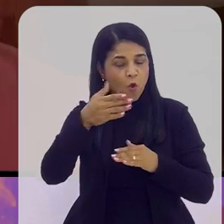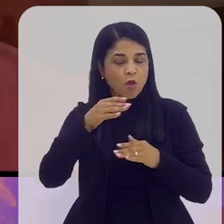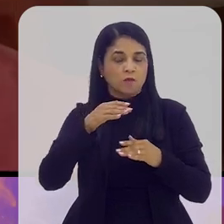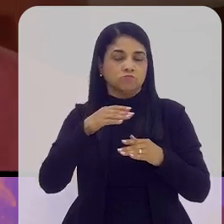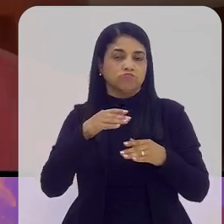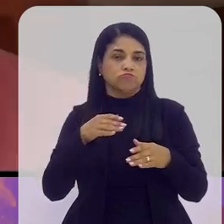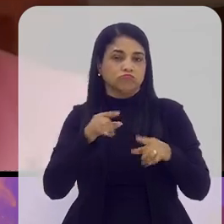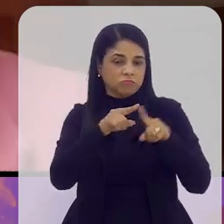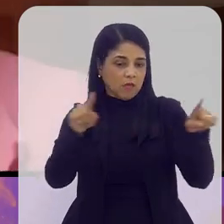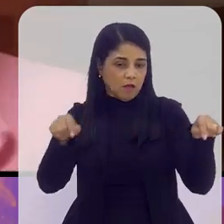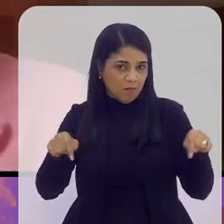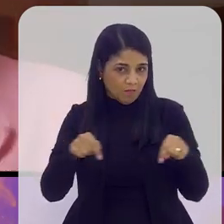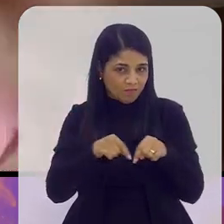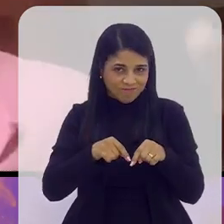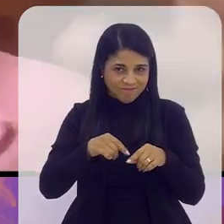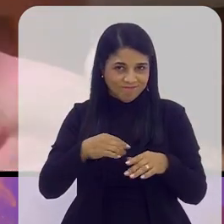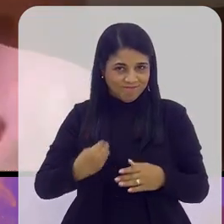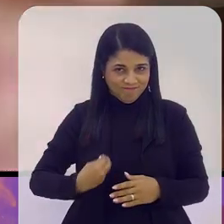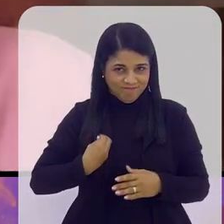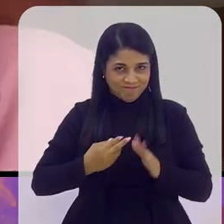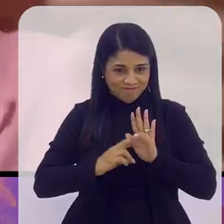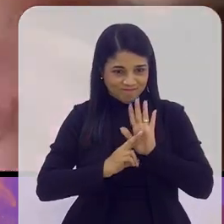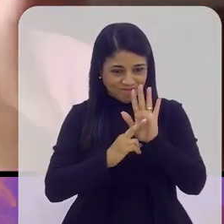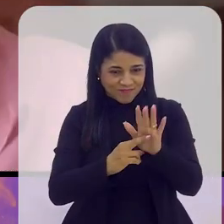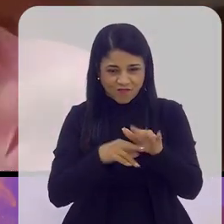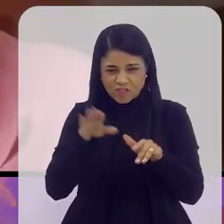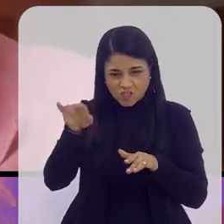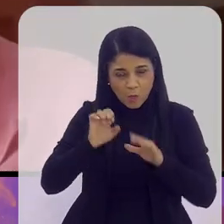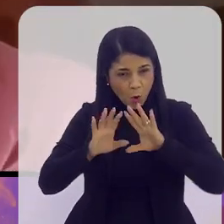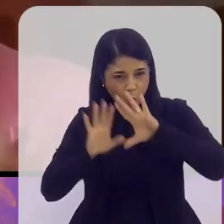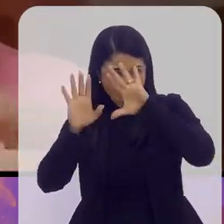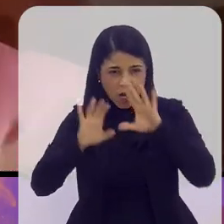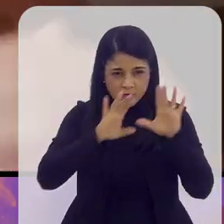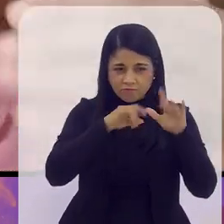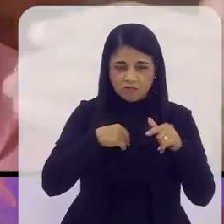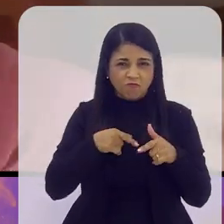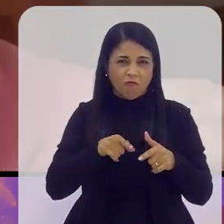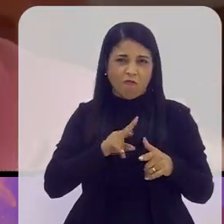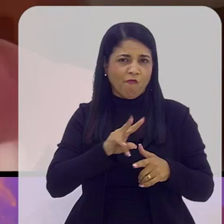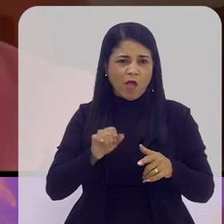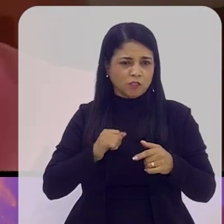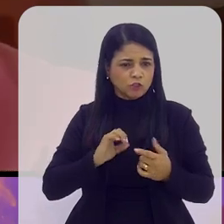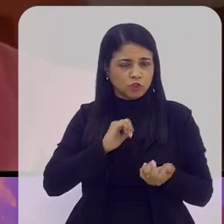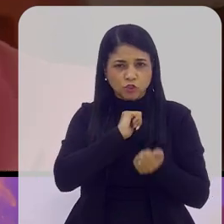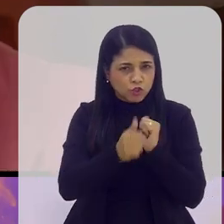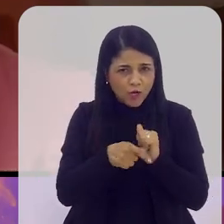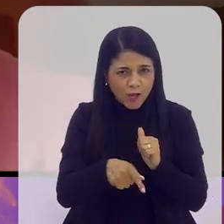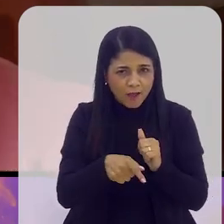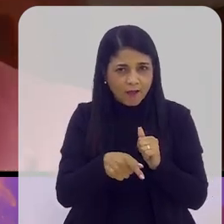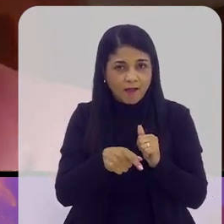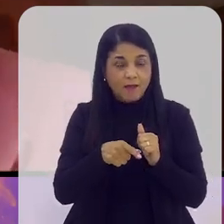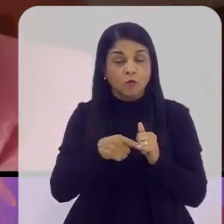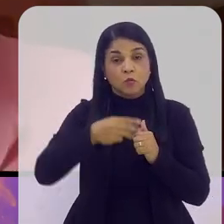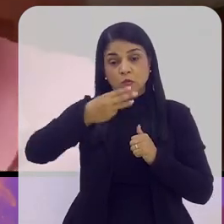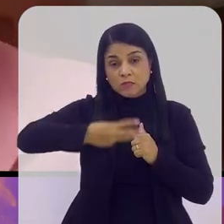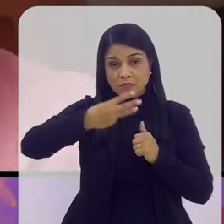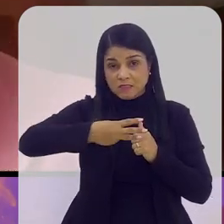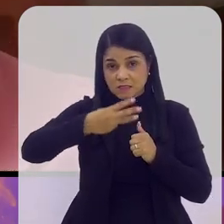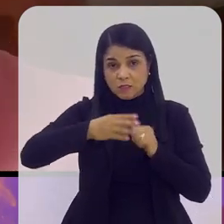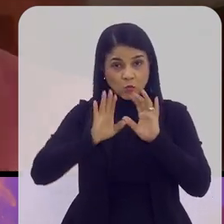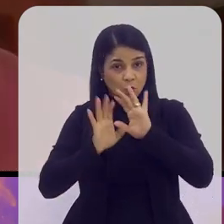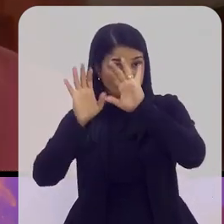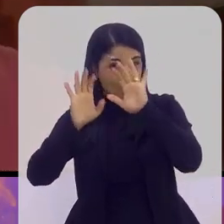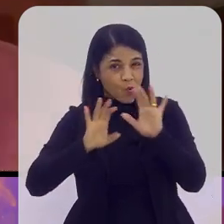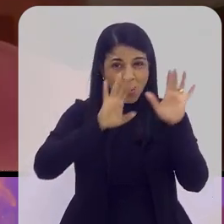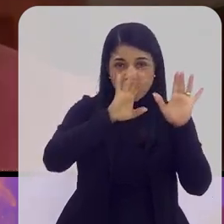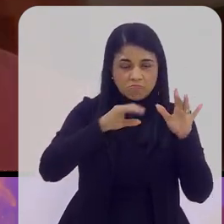que isso é uma bobagem. Ah, mas então vai convocar um goleiro que não vai jogar? Não. O terceiro goleiro da seleção brasileira, ele não necessariamente